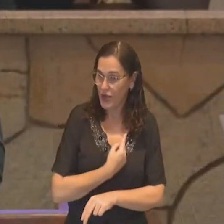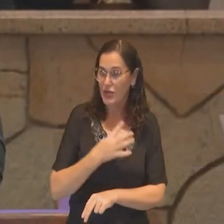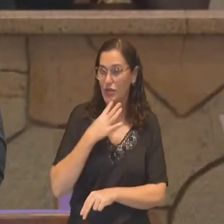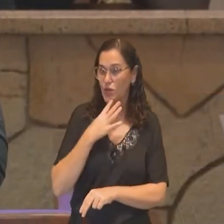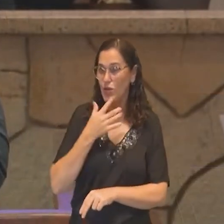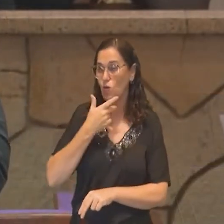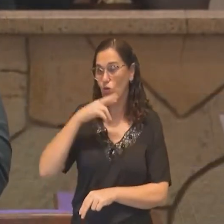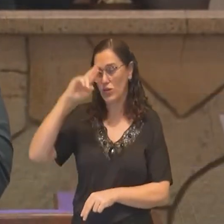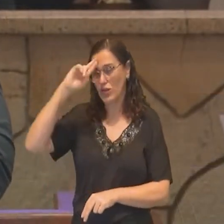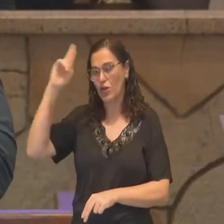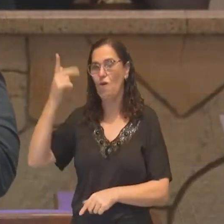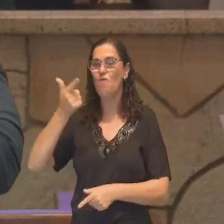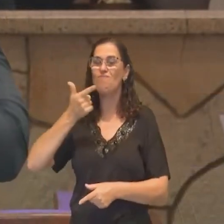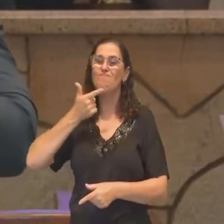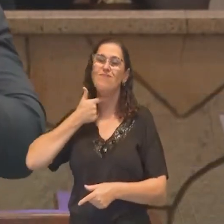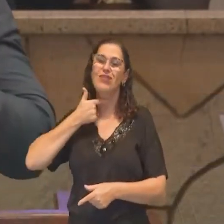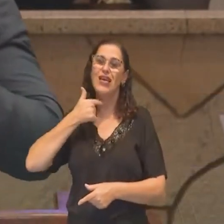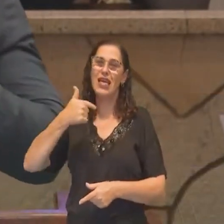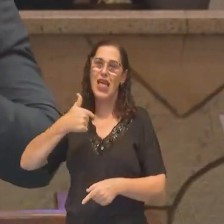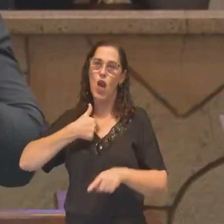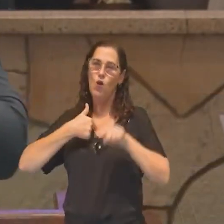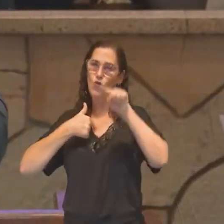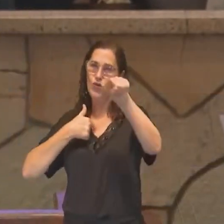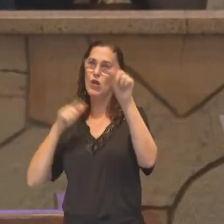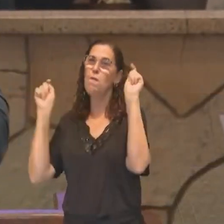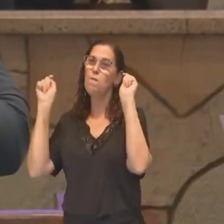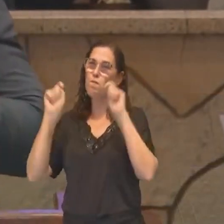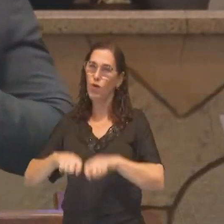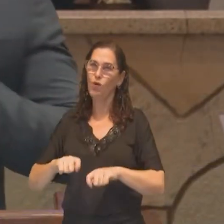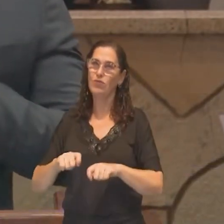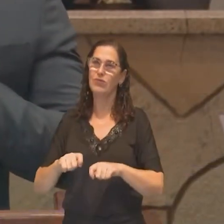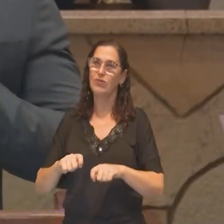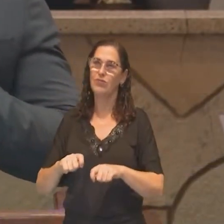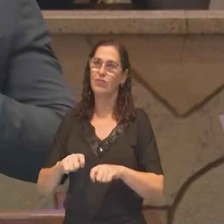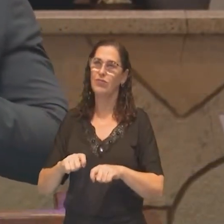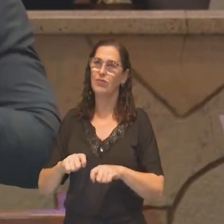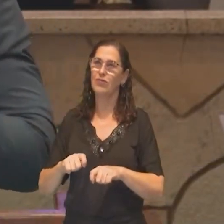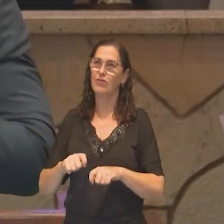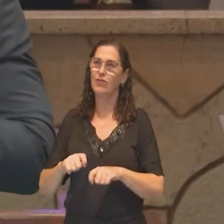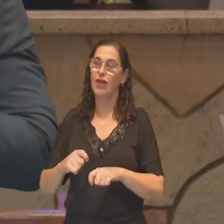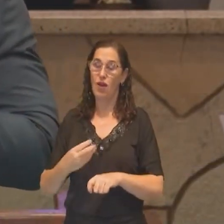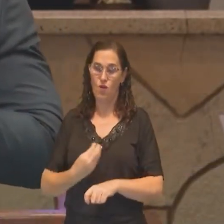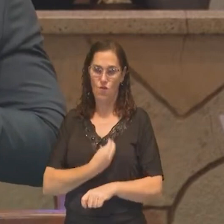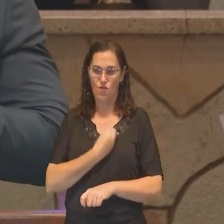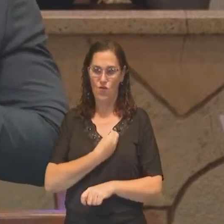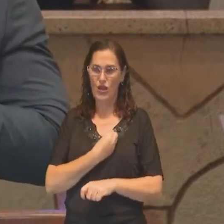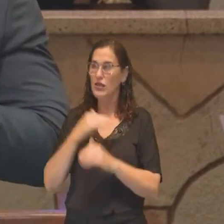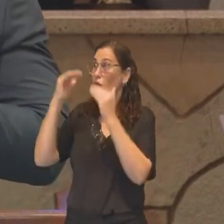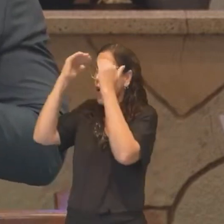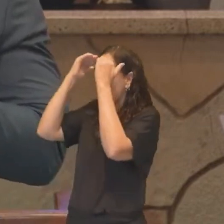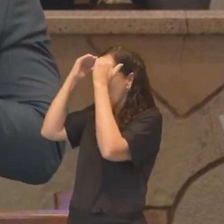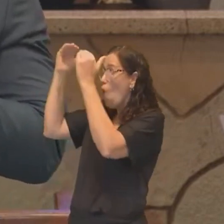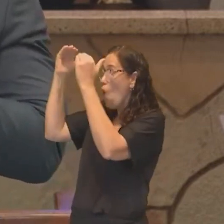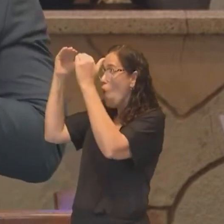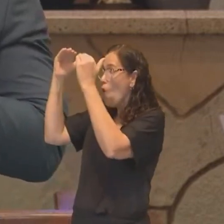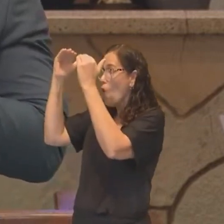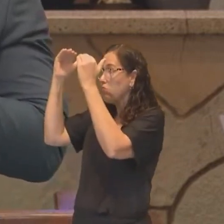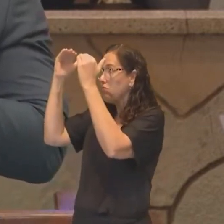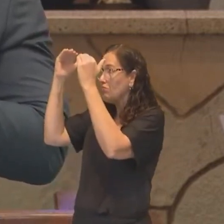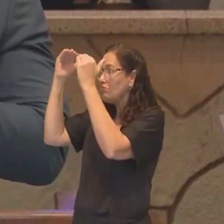deseja que eu e você possamos viver em obediência e